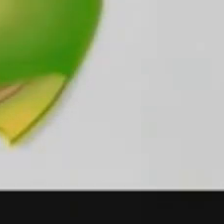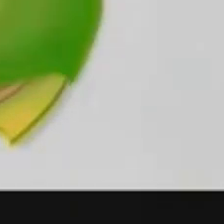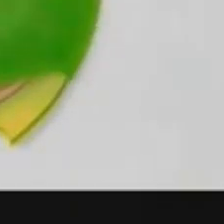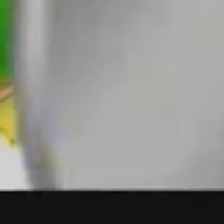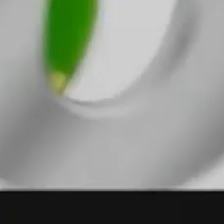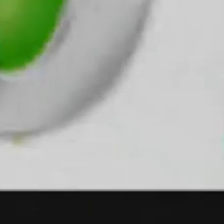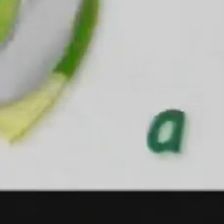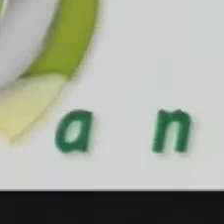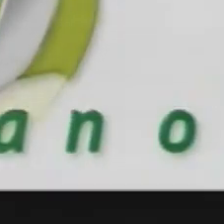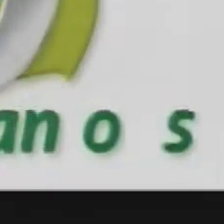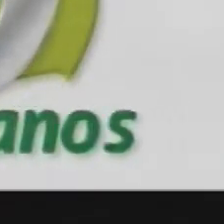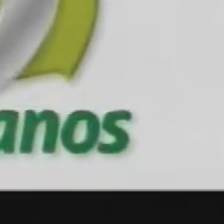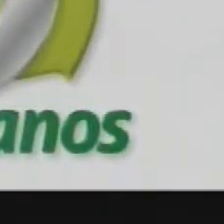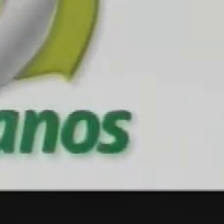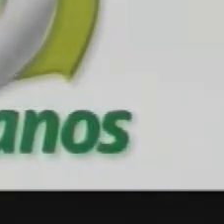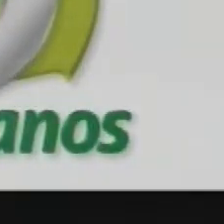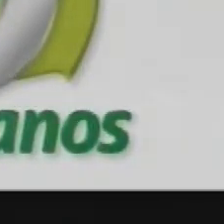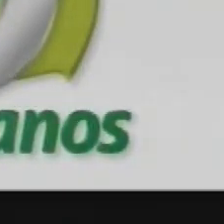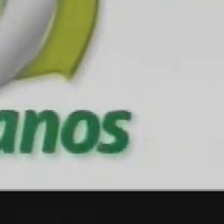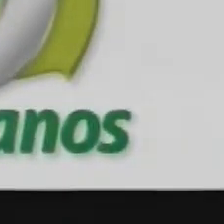Assembleia.